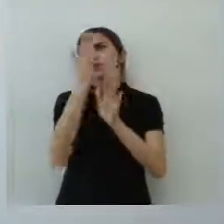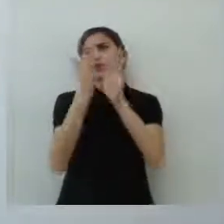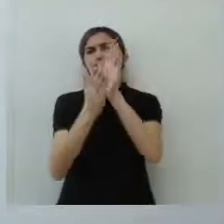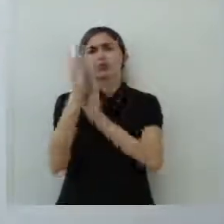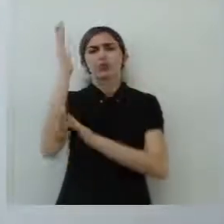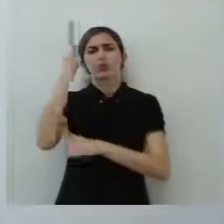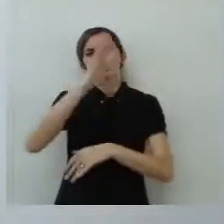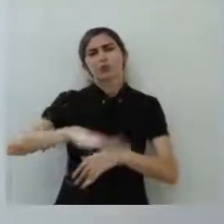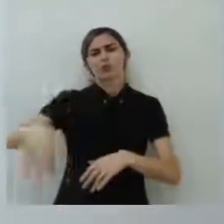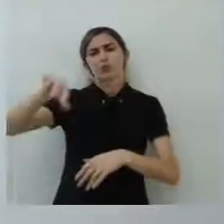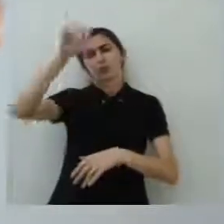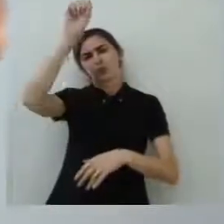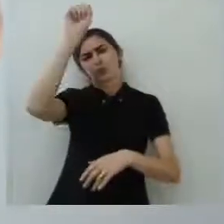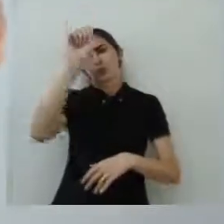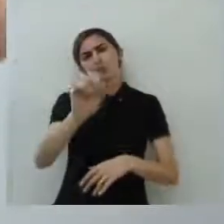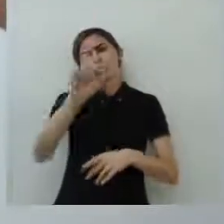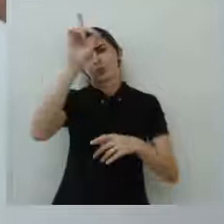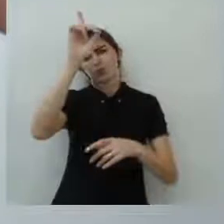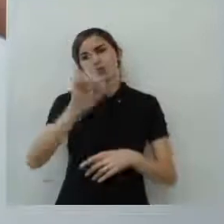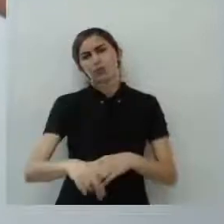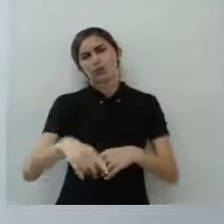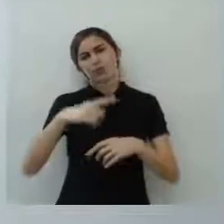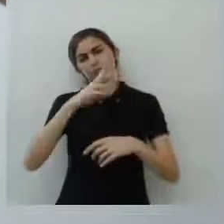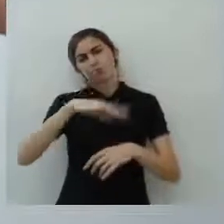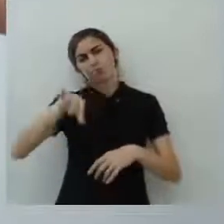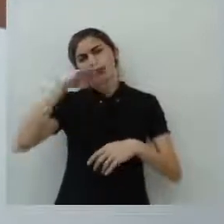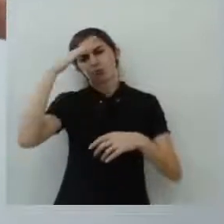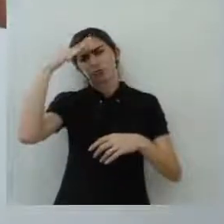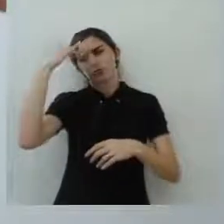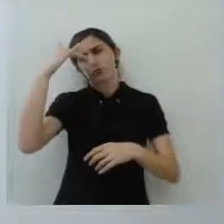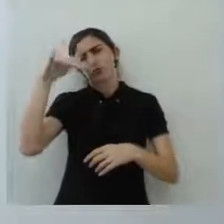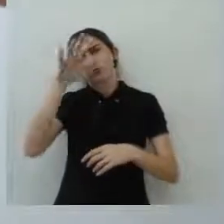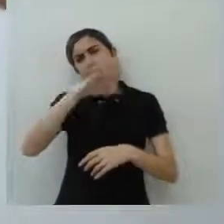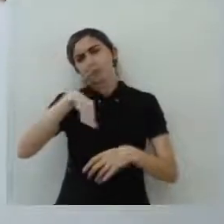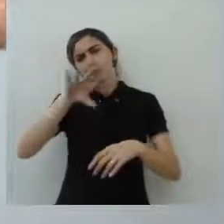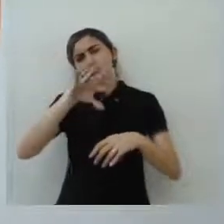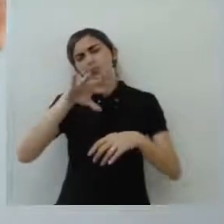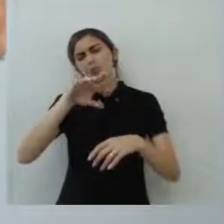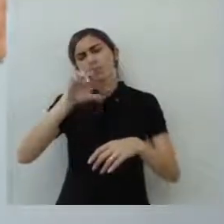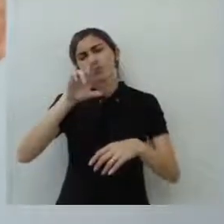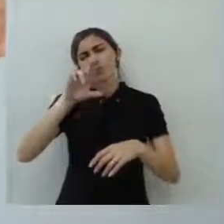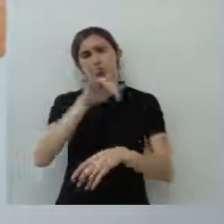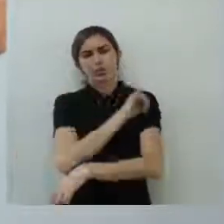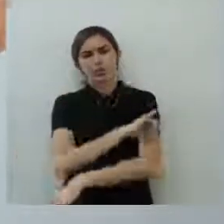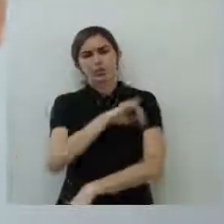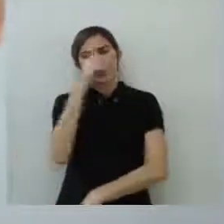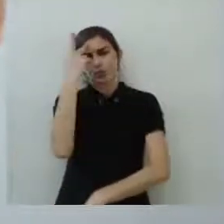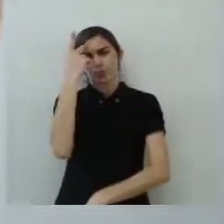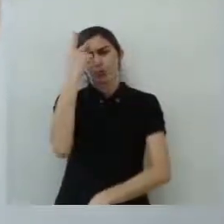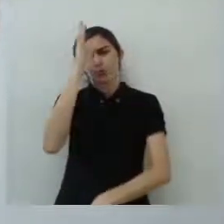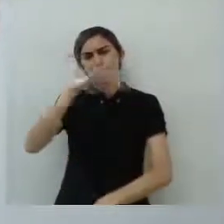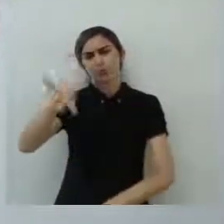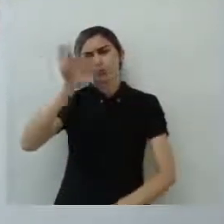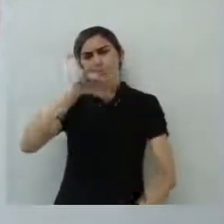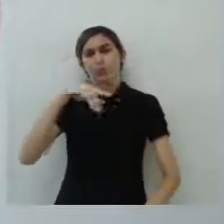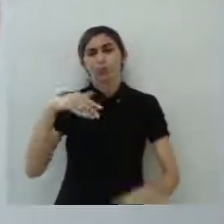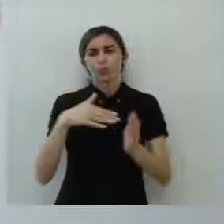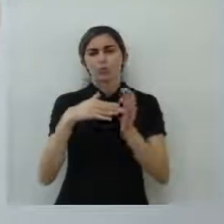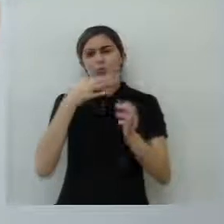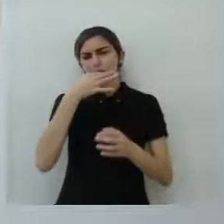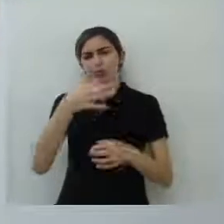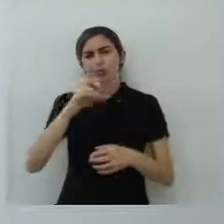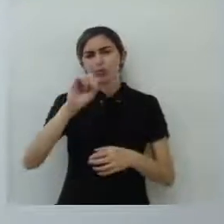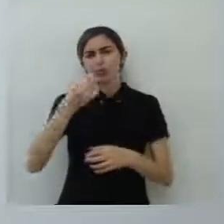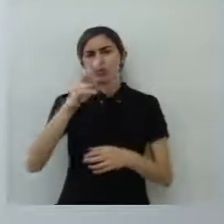para a região sudeste e se notabilizou lá naquele eixo Rio-São Paulo. Eu vou dar a última dica, ele é de